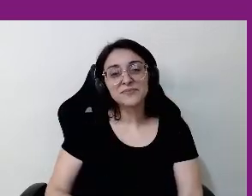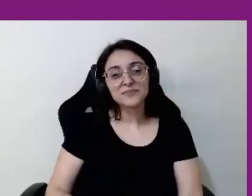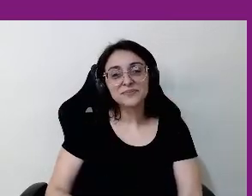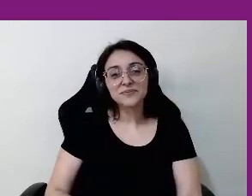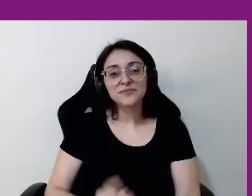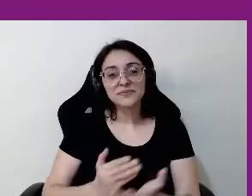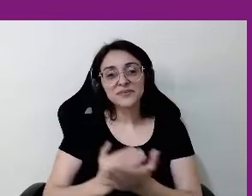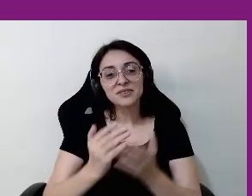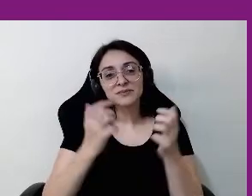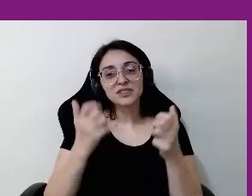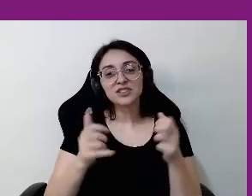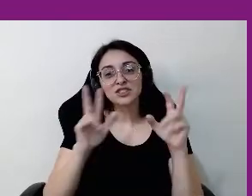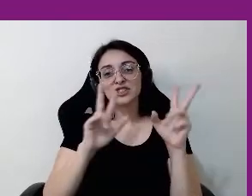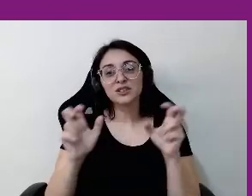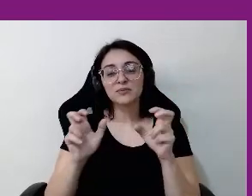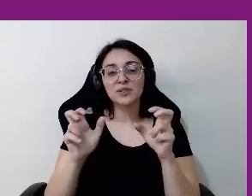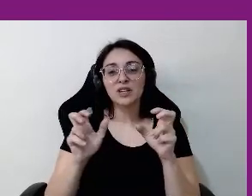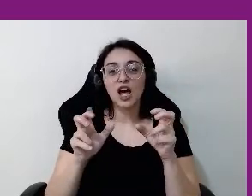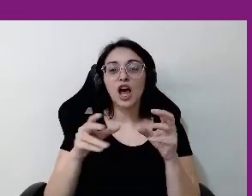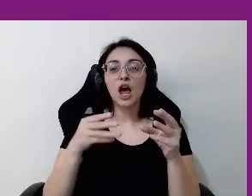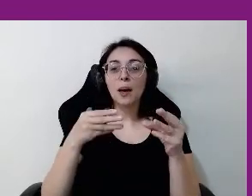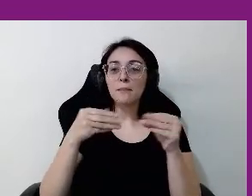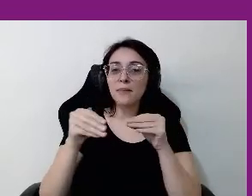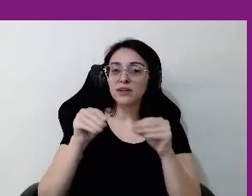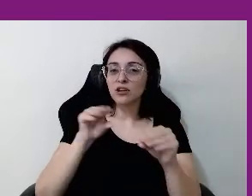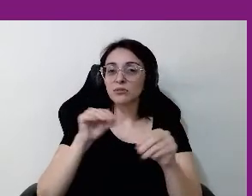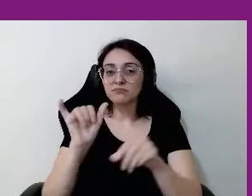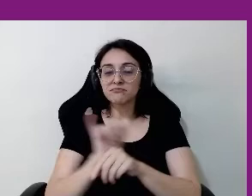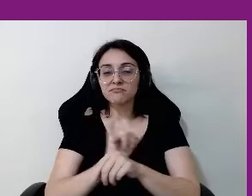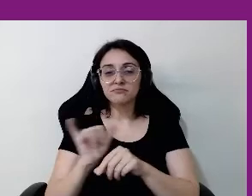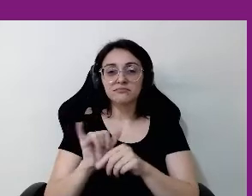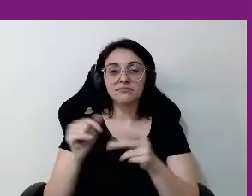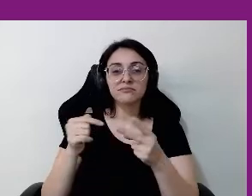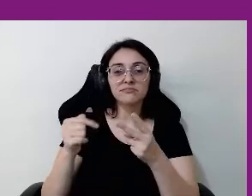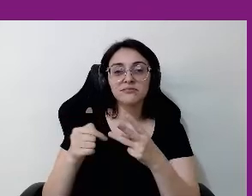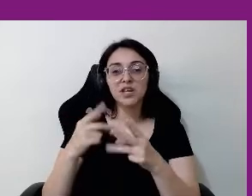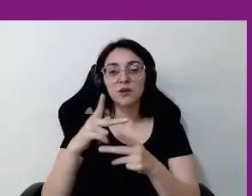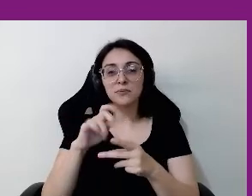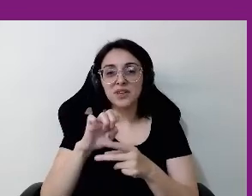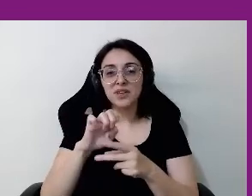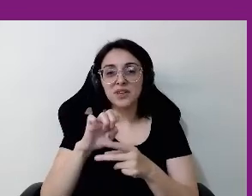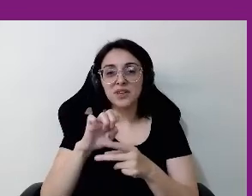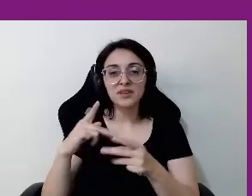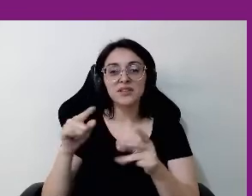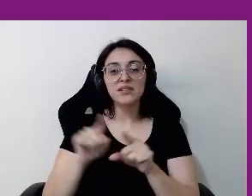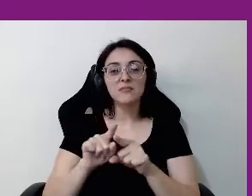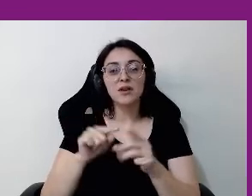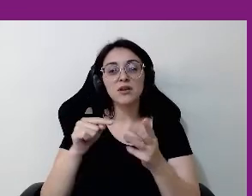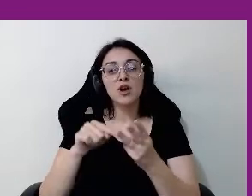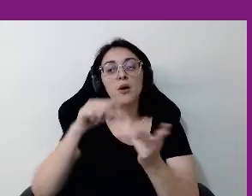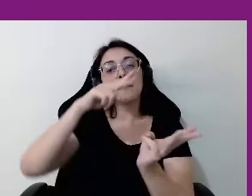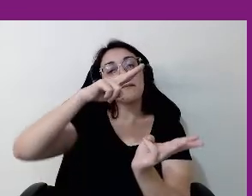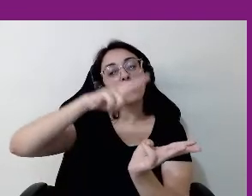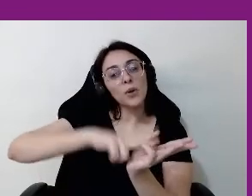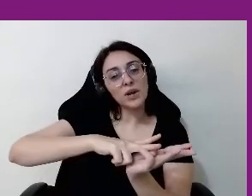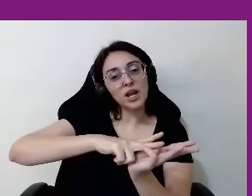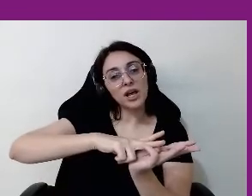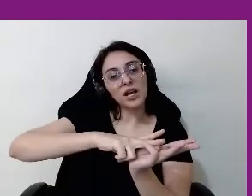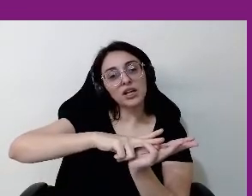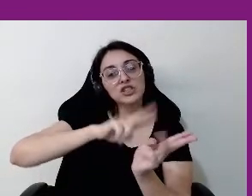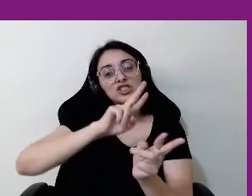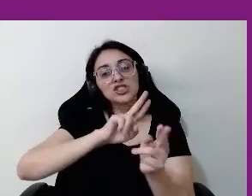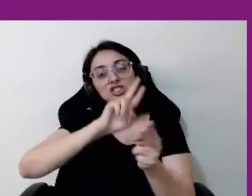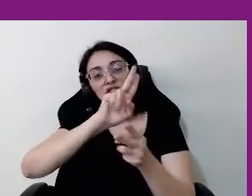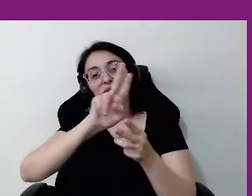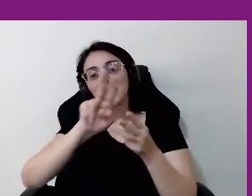nós vamos falar um pouquinho de recrutamento, manobras de recrutamento, titulação da PIP e a prona, o que faz